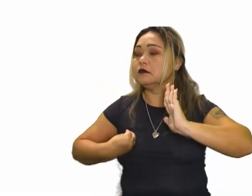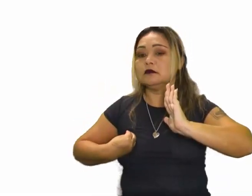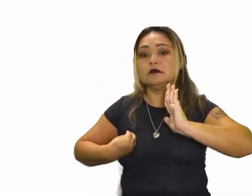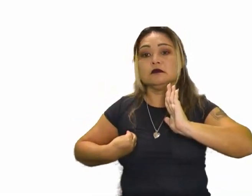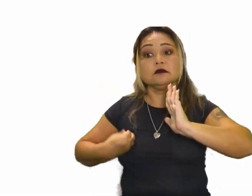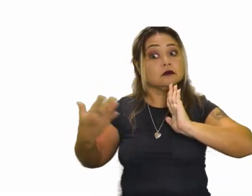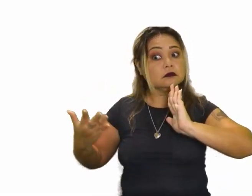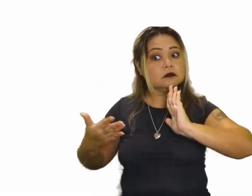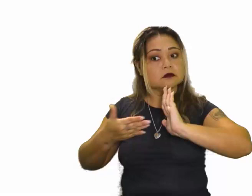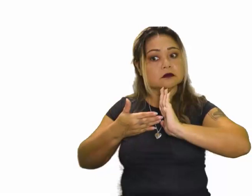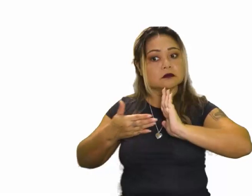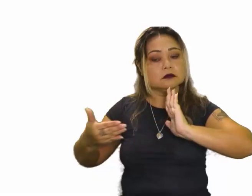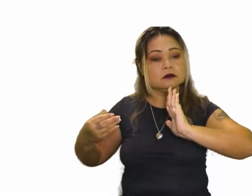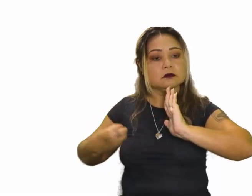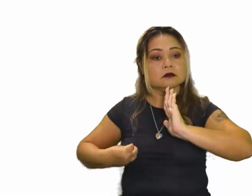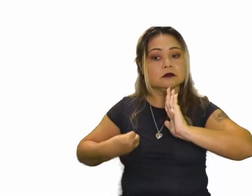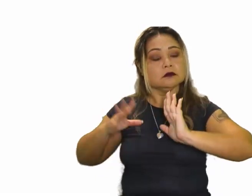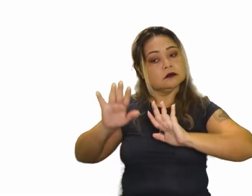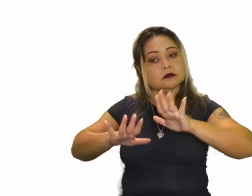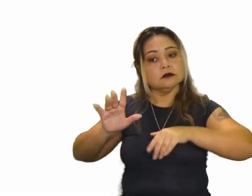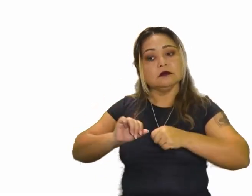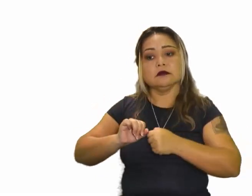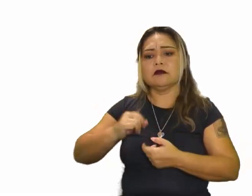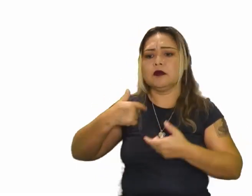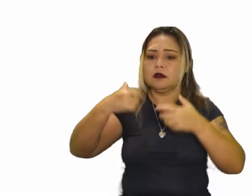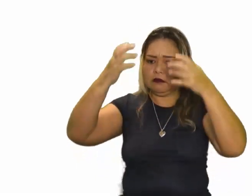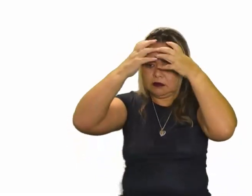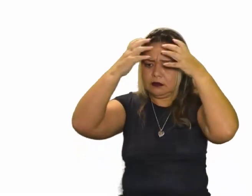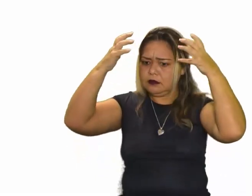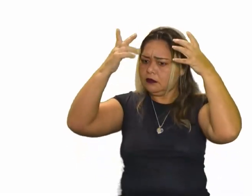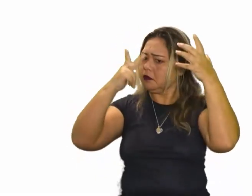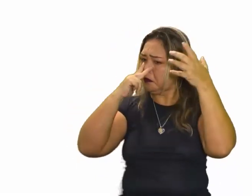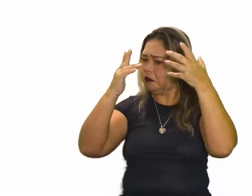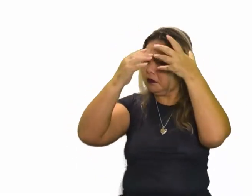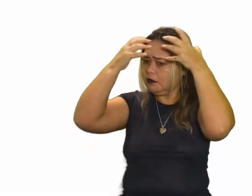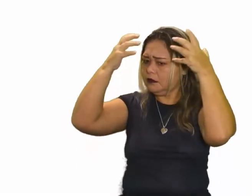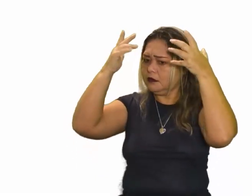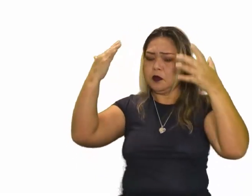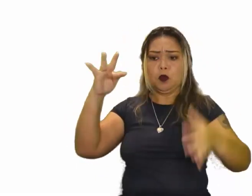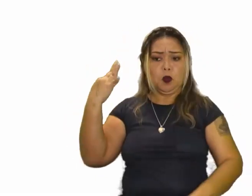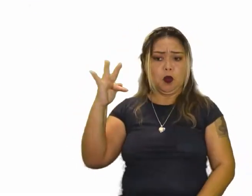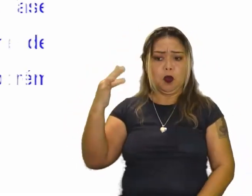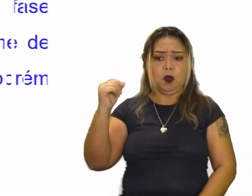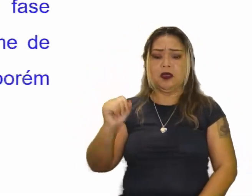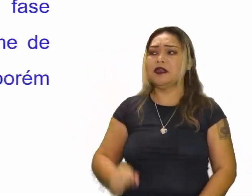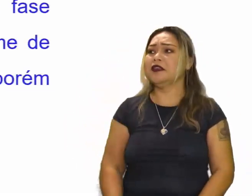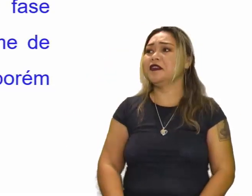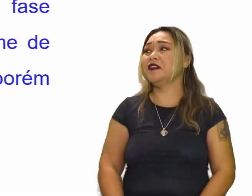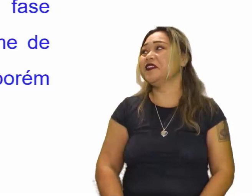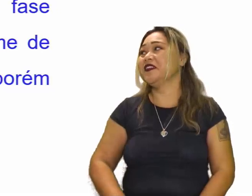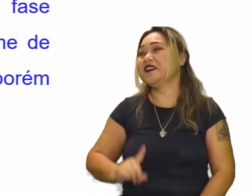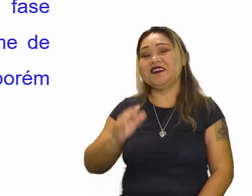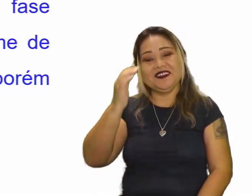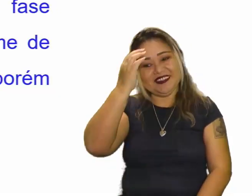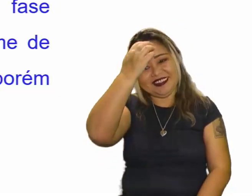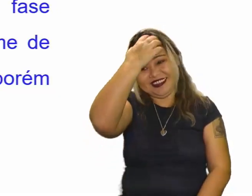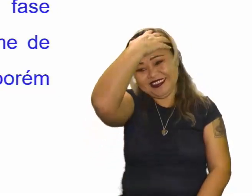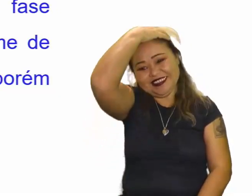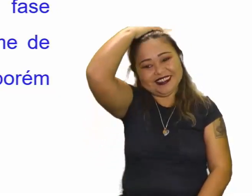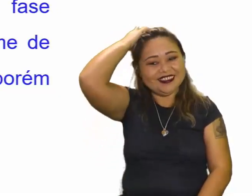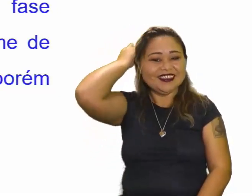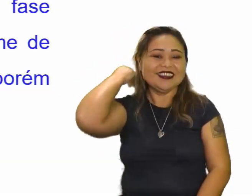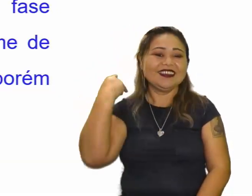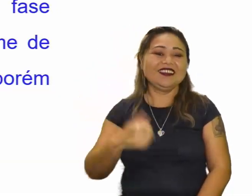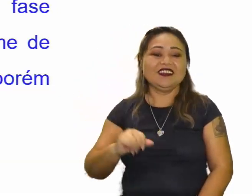Então vamos lá. Às vezes eu acho que a minha cabeça está crescendo. Dói? Olha só,